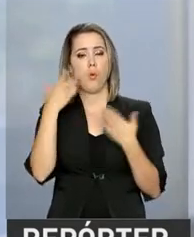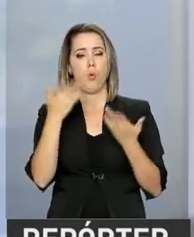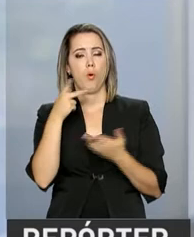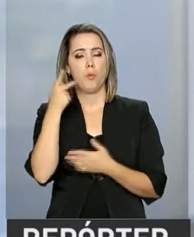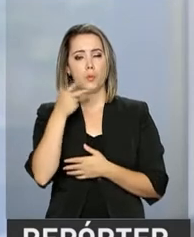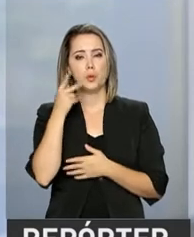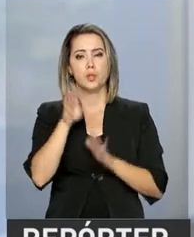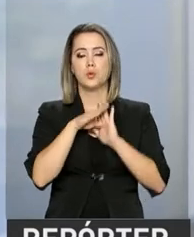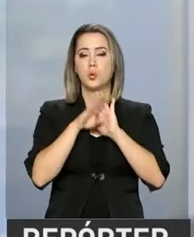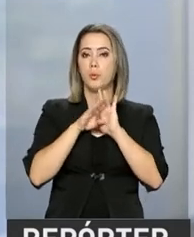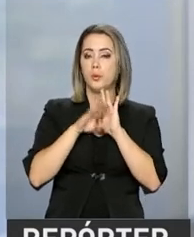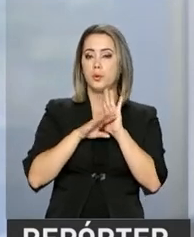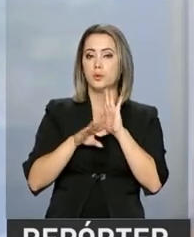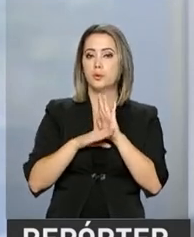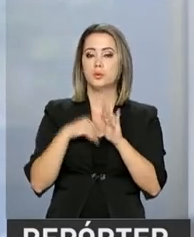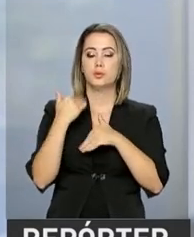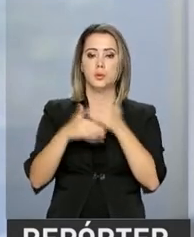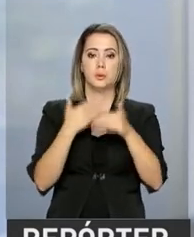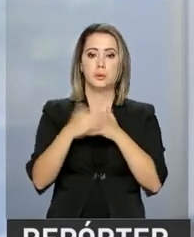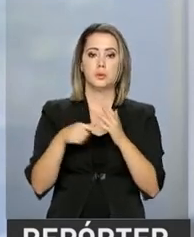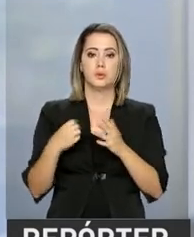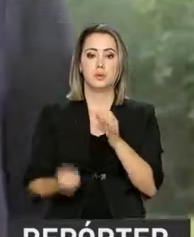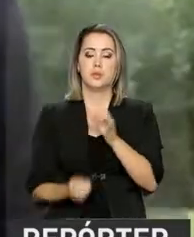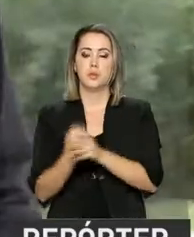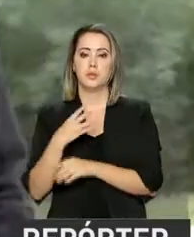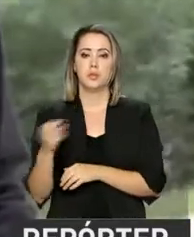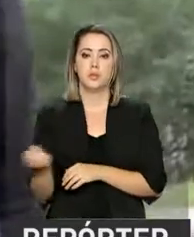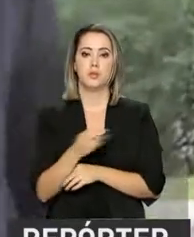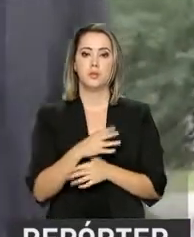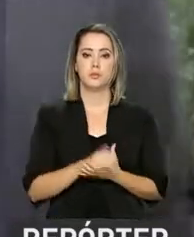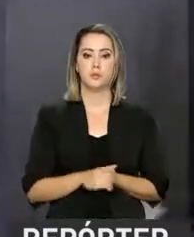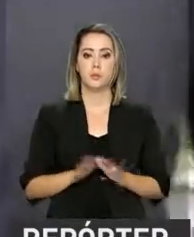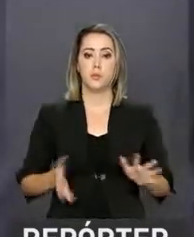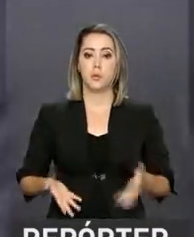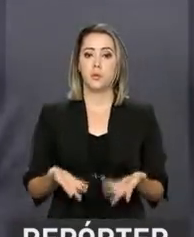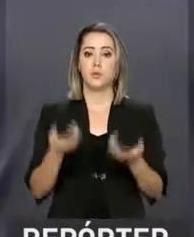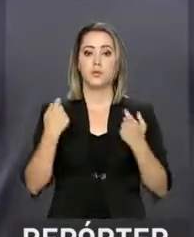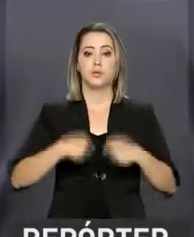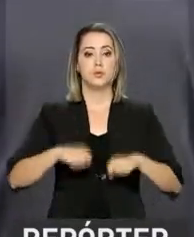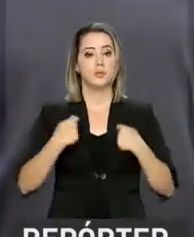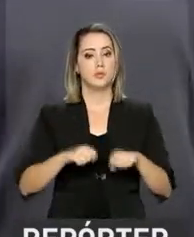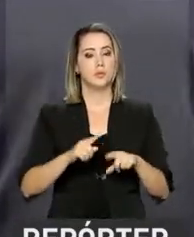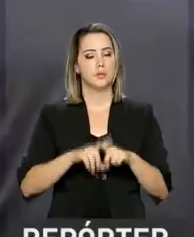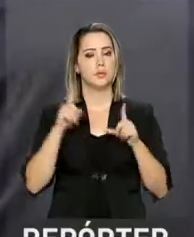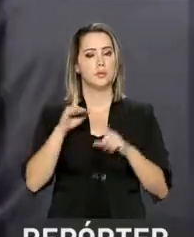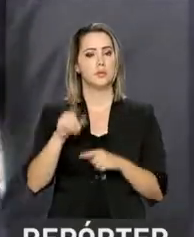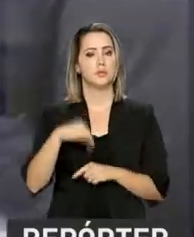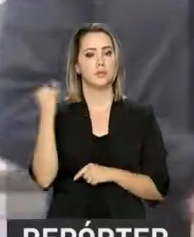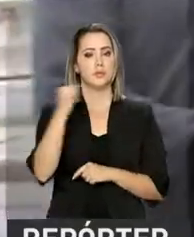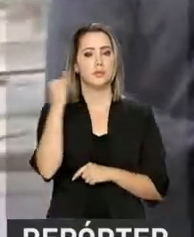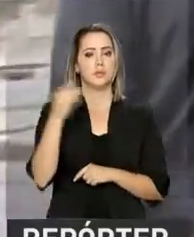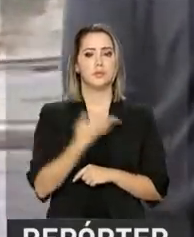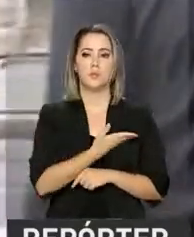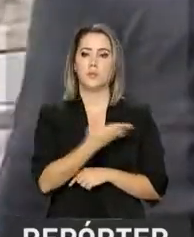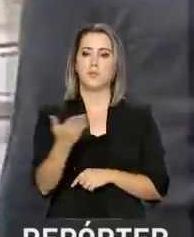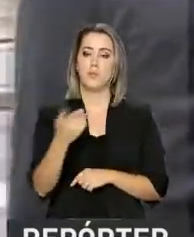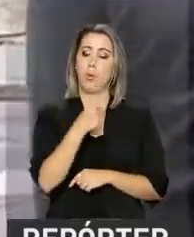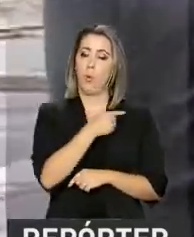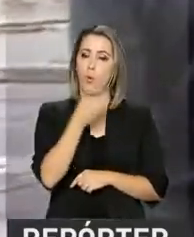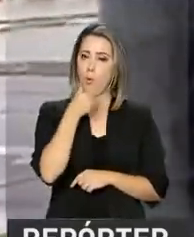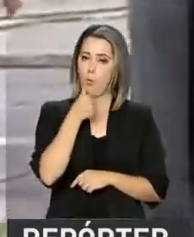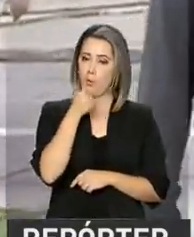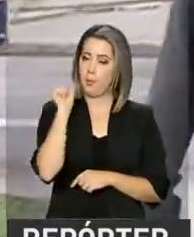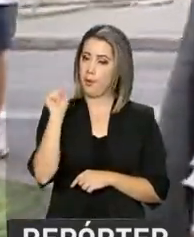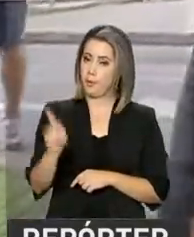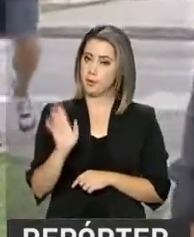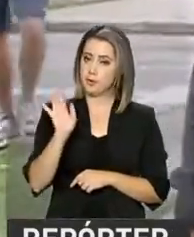em andamento quando disso como criar novos programas de incentivo é necessário mas o importante é fazer como aposentado paulo tasco e